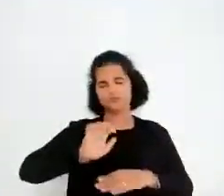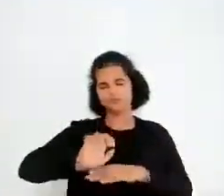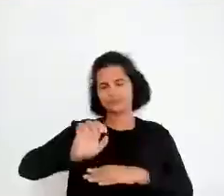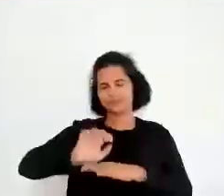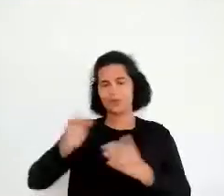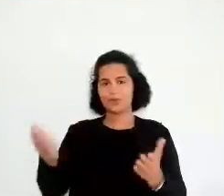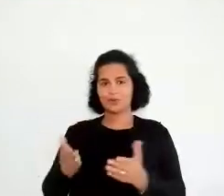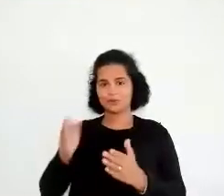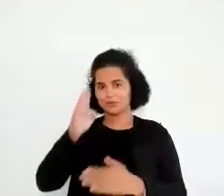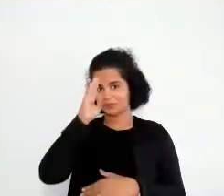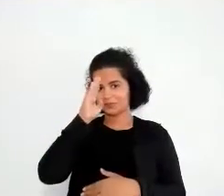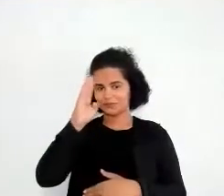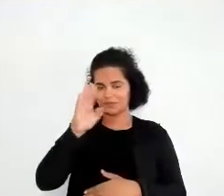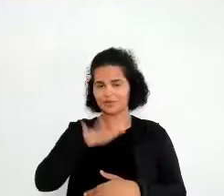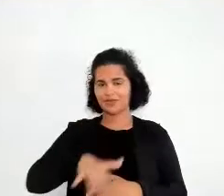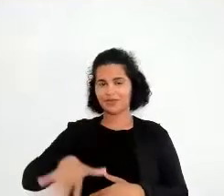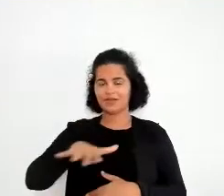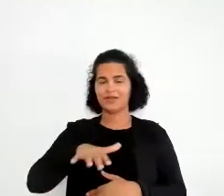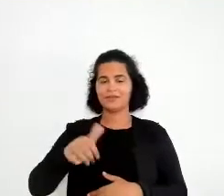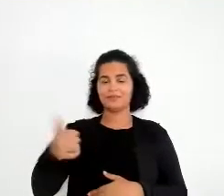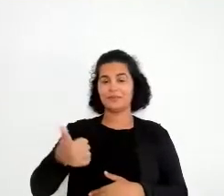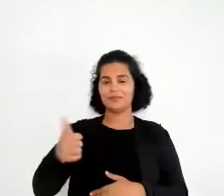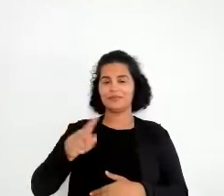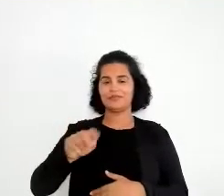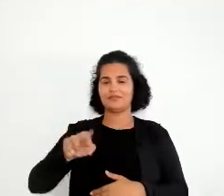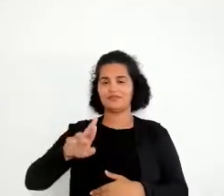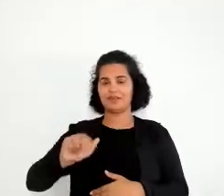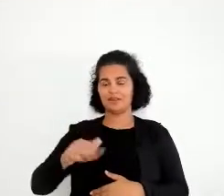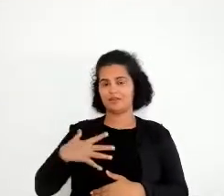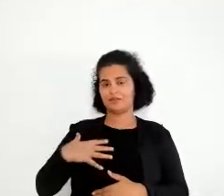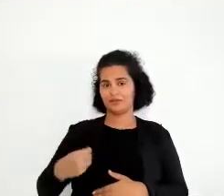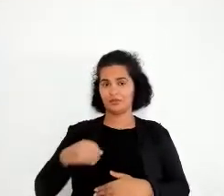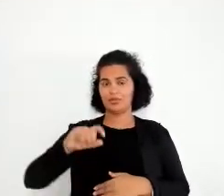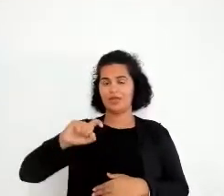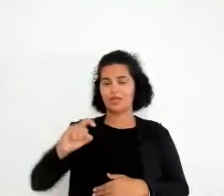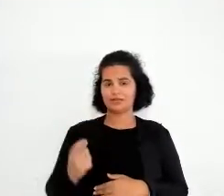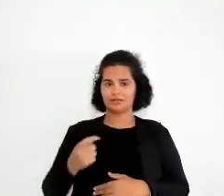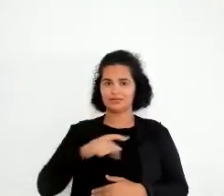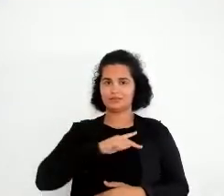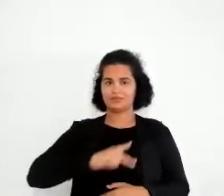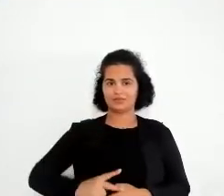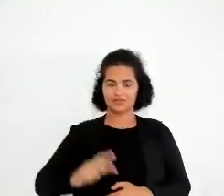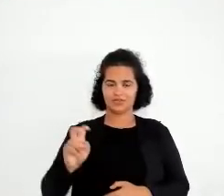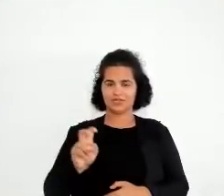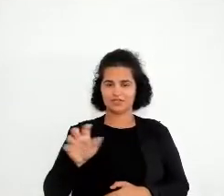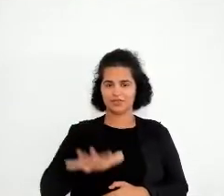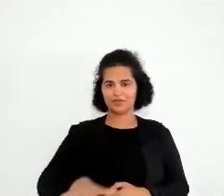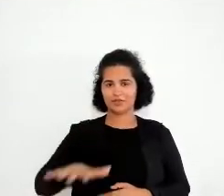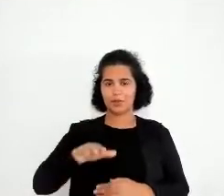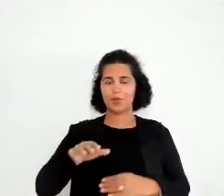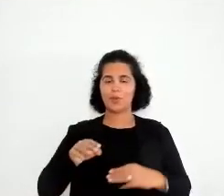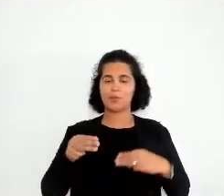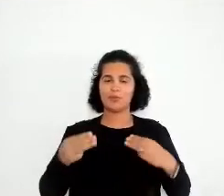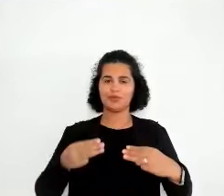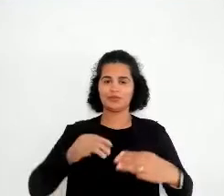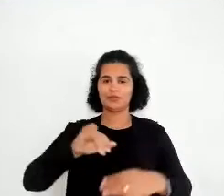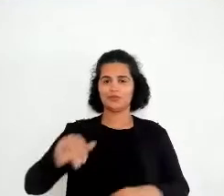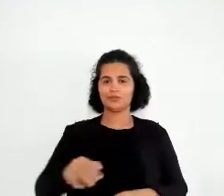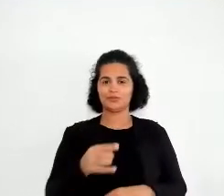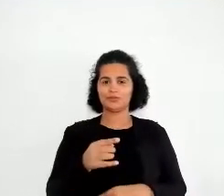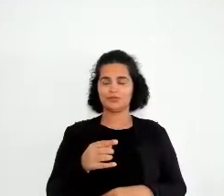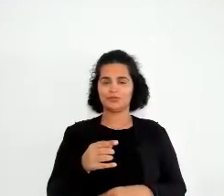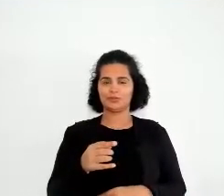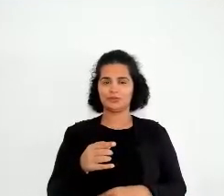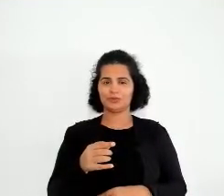primeira vara. Filho do ex-presidente do Tribunal Regional Federal da 5ª Região, ministro José Augusto Delgado, já